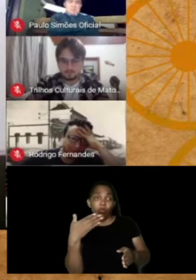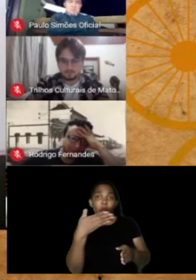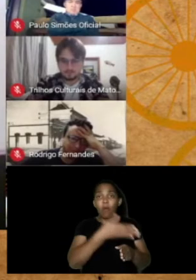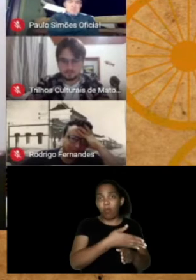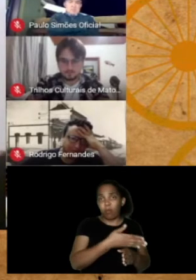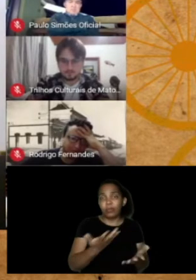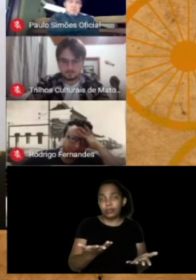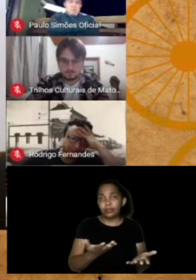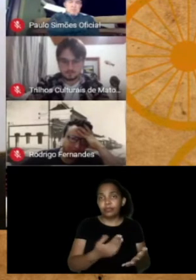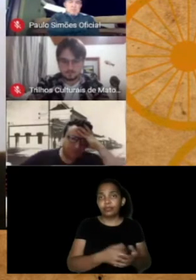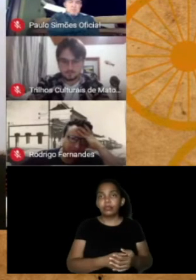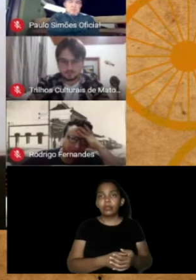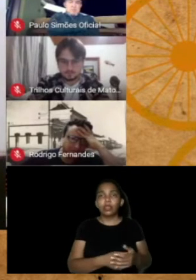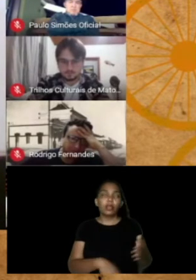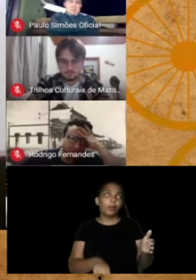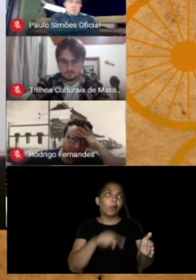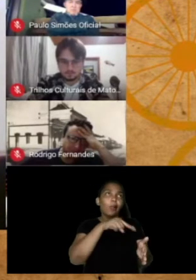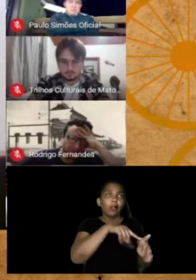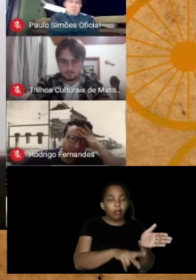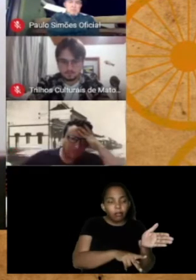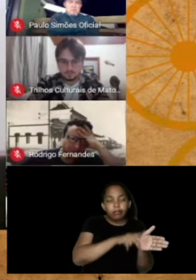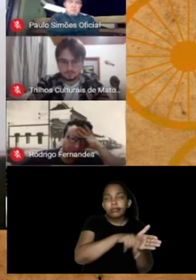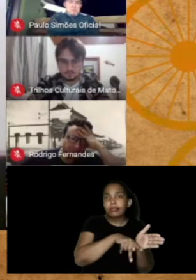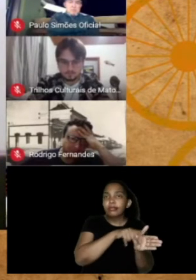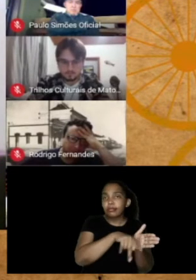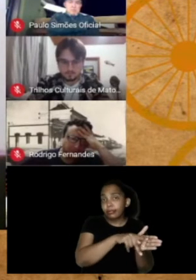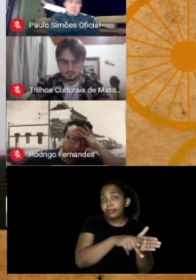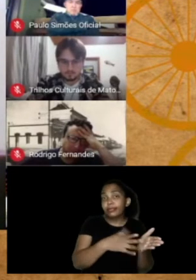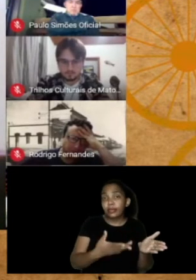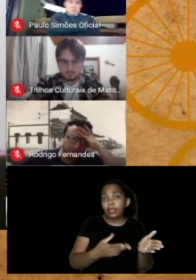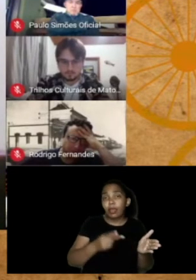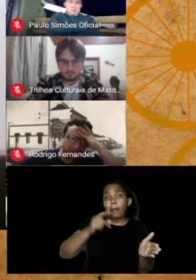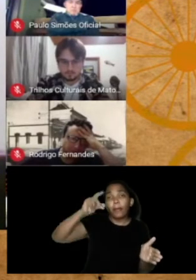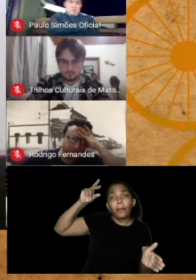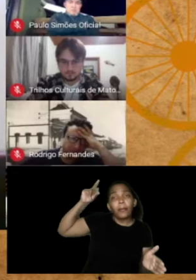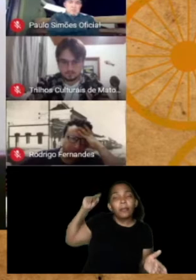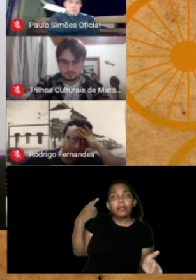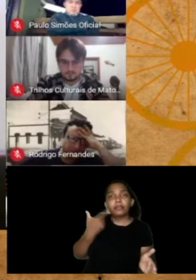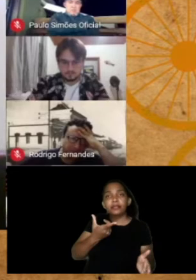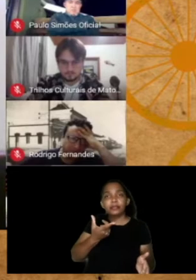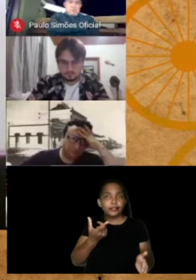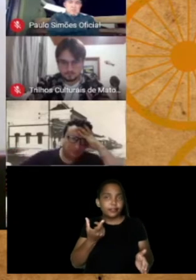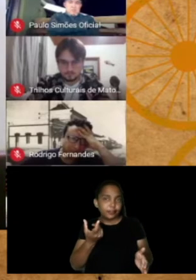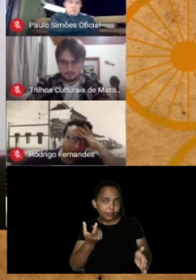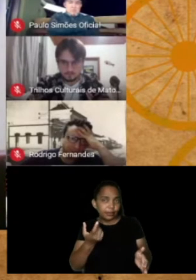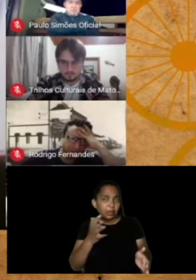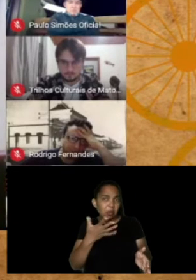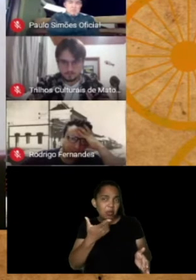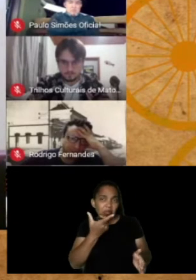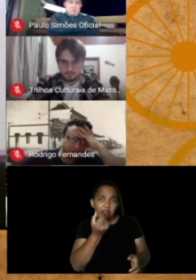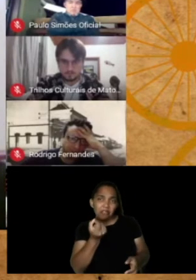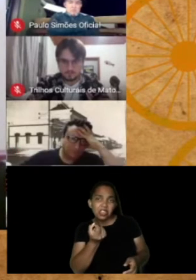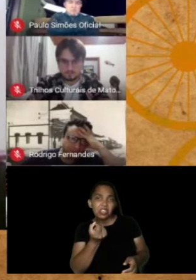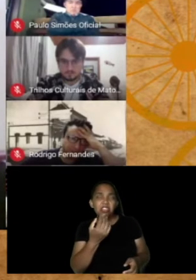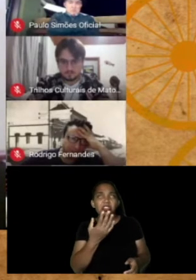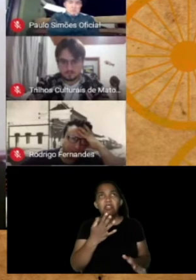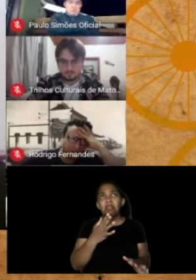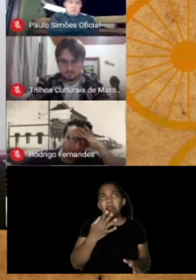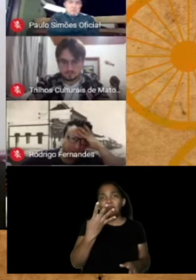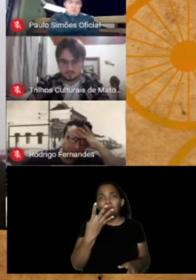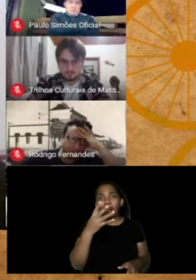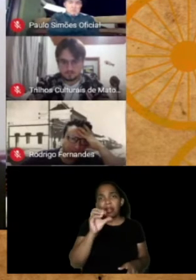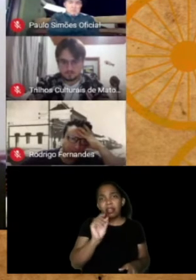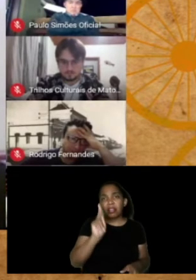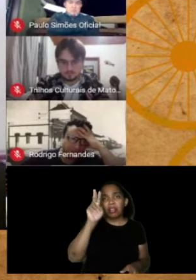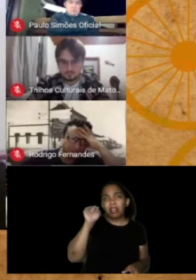um trem, o trem ia a 20, 40 por hora. Gente, puseram um trem em